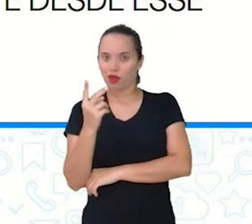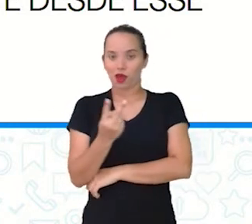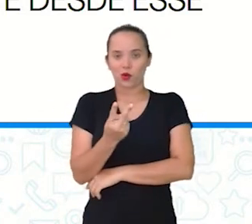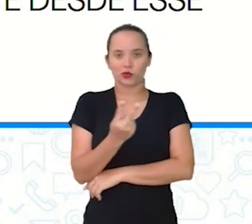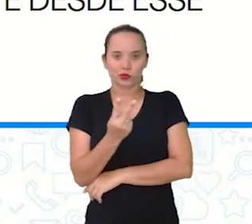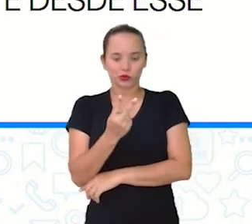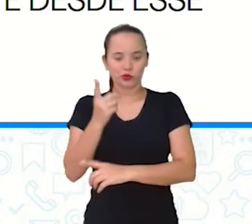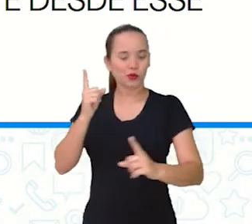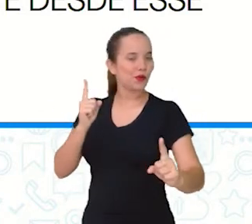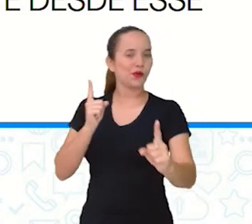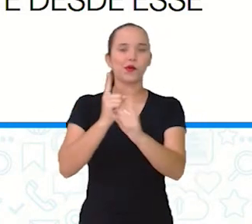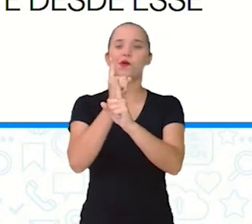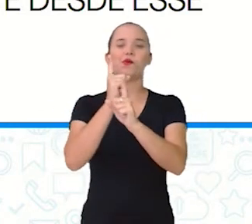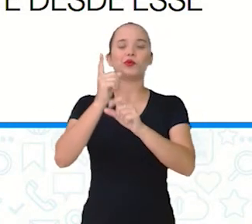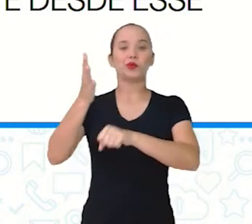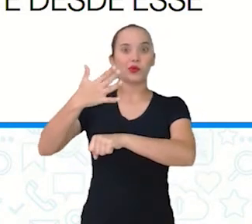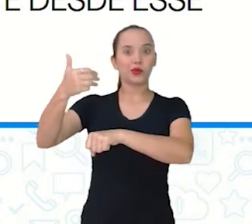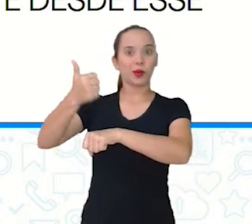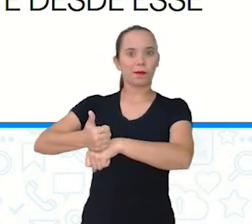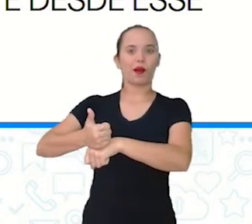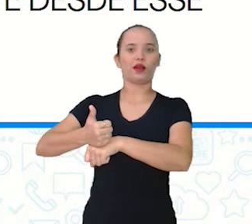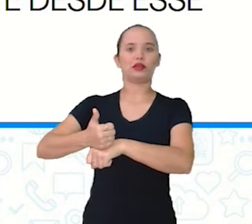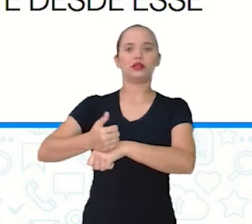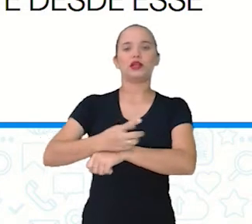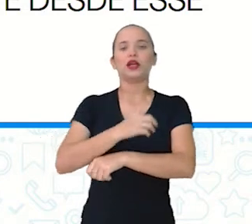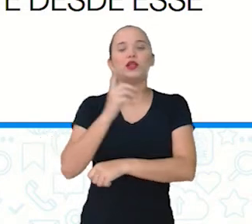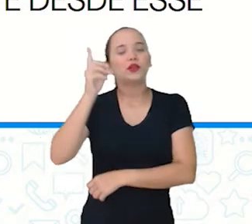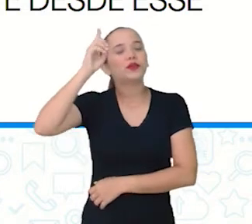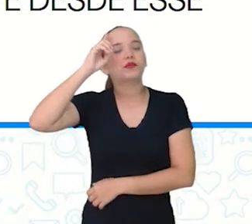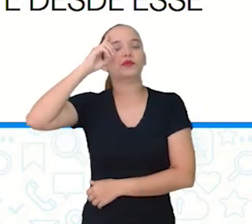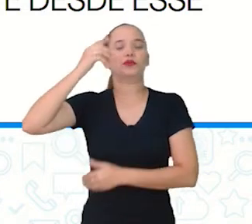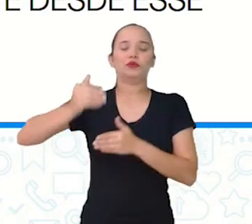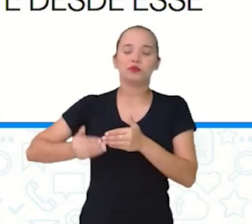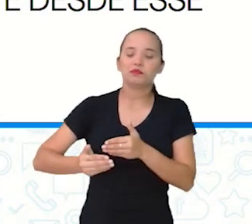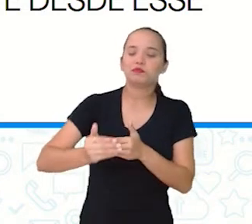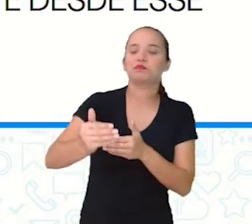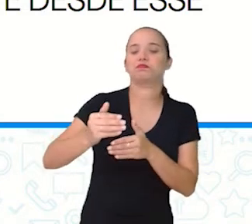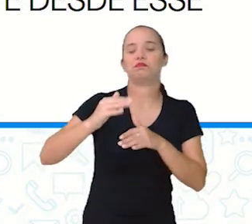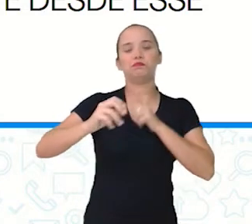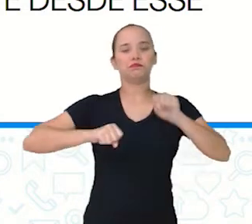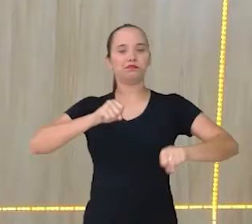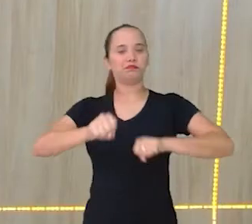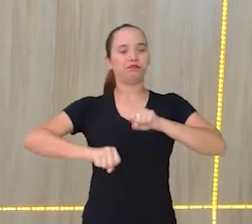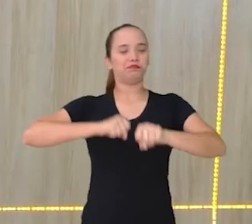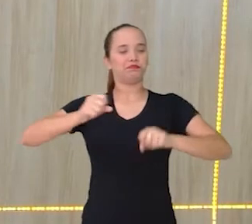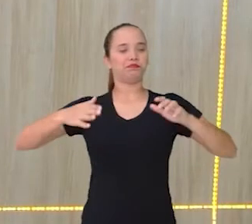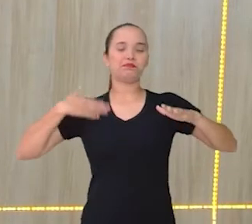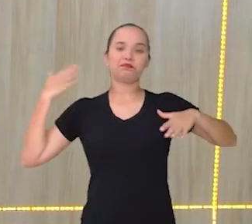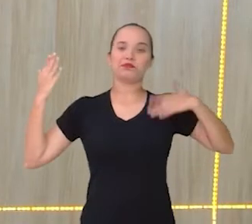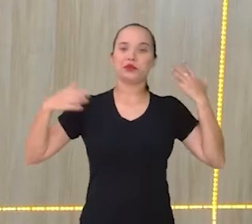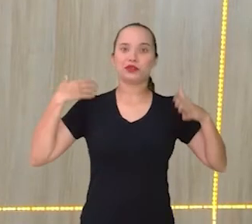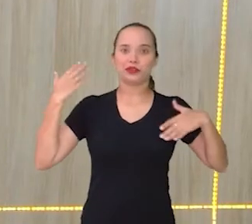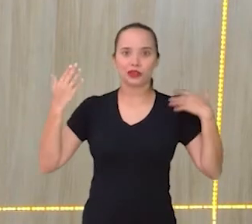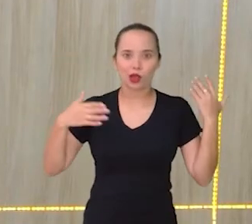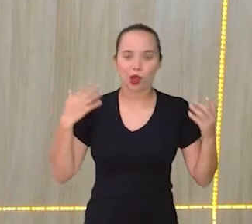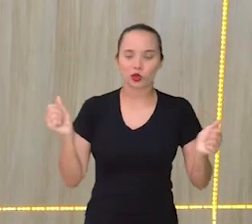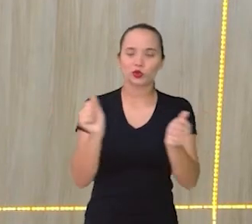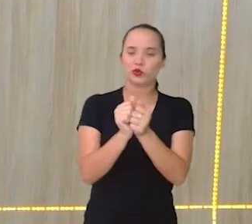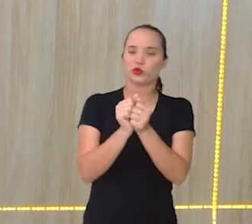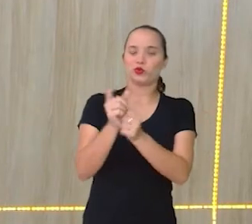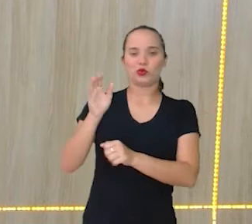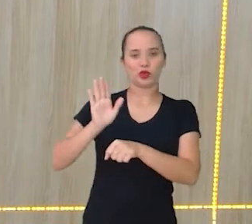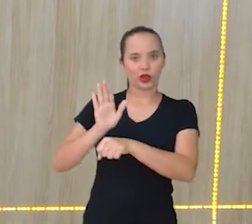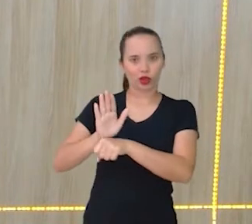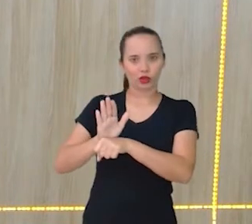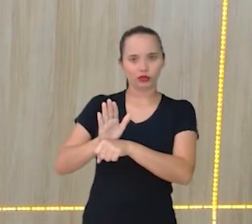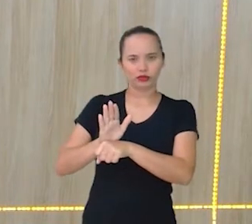parque e desde esse dia passeou juntos todas as tardes. Gente,